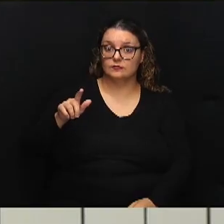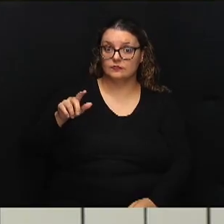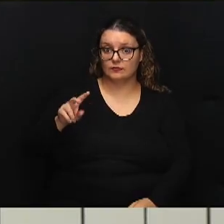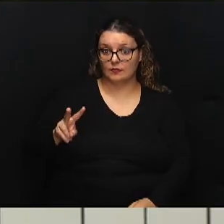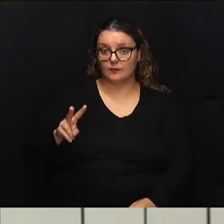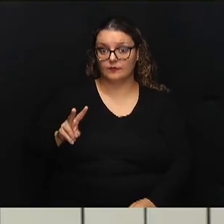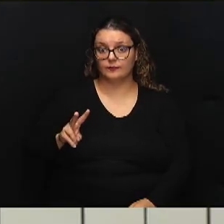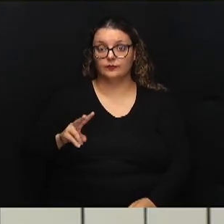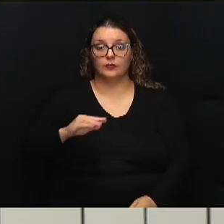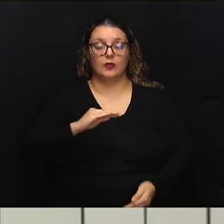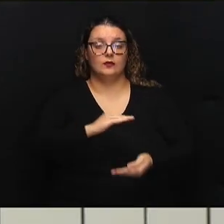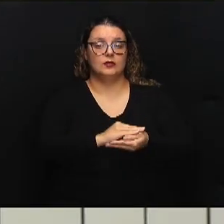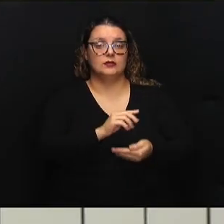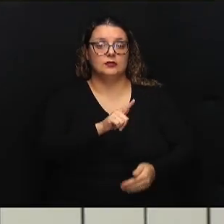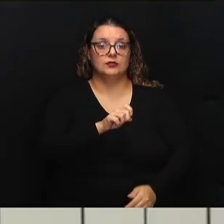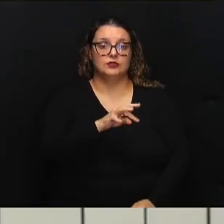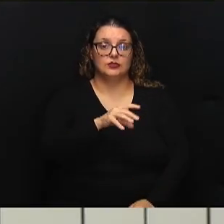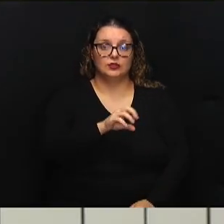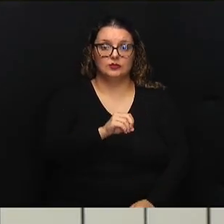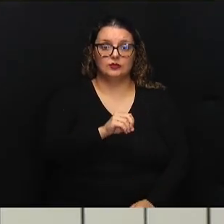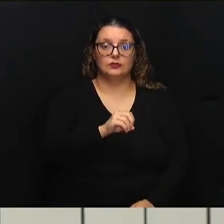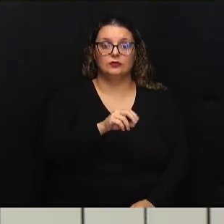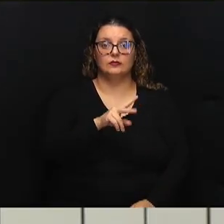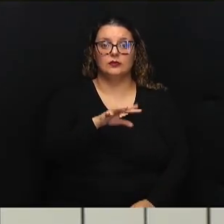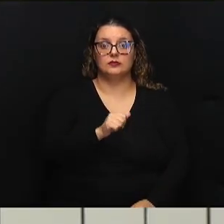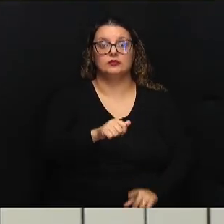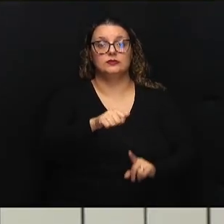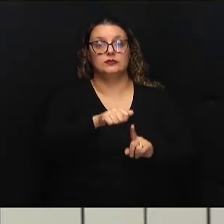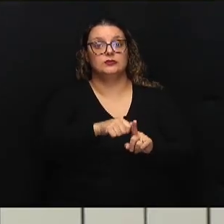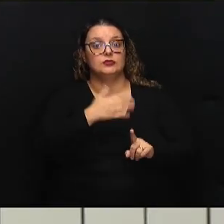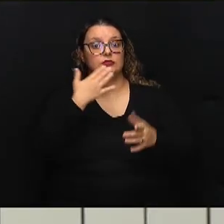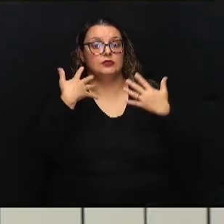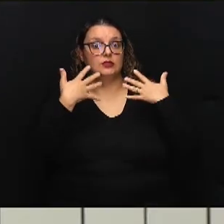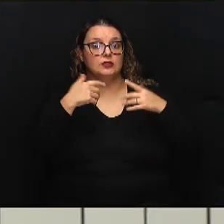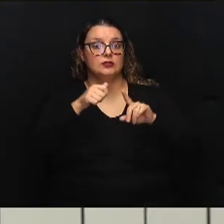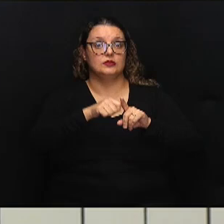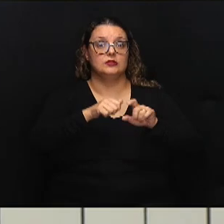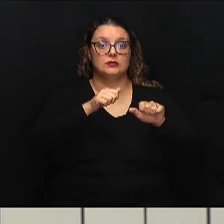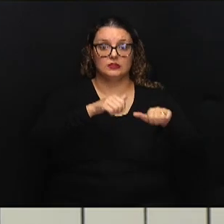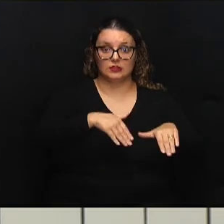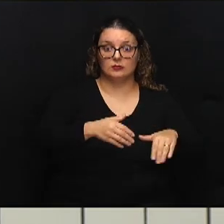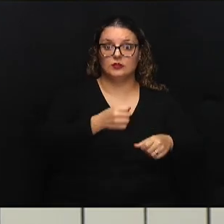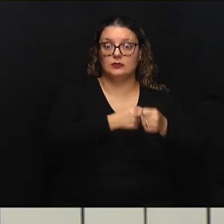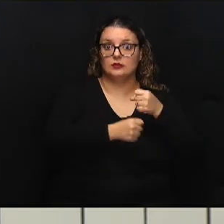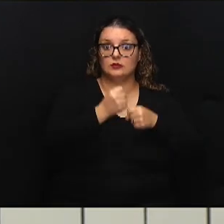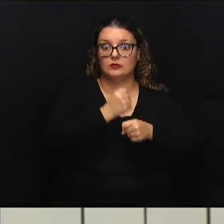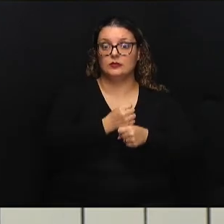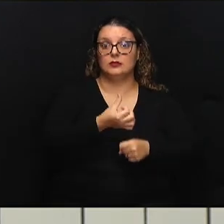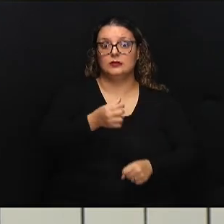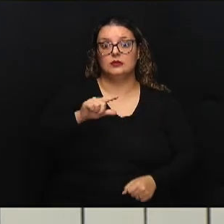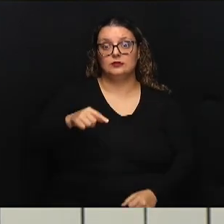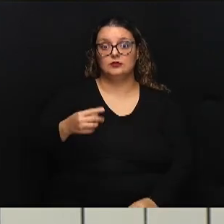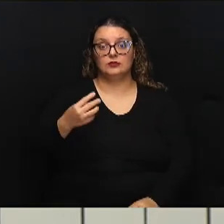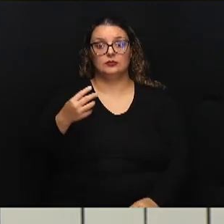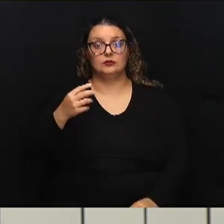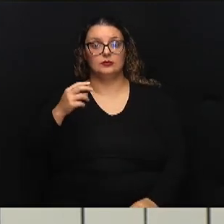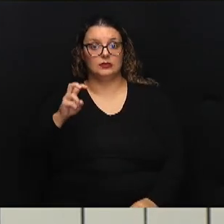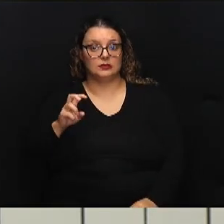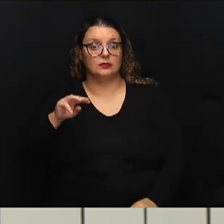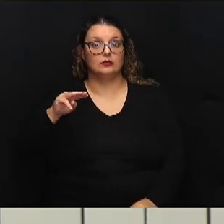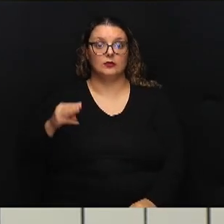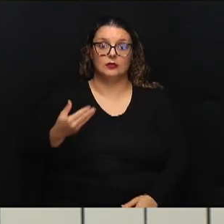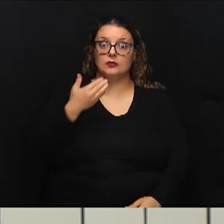Vargas, entre janeiro e setembro do ano passado, o Brasil registrou um pico de 6,5 milhões de pedidos de